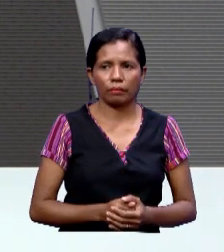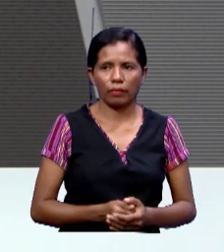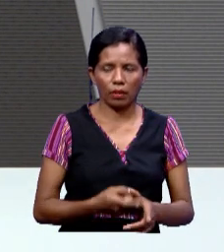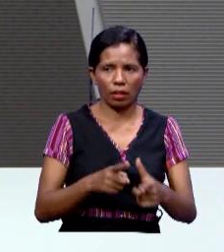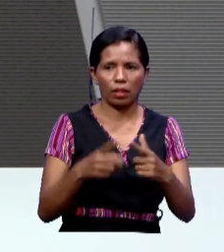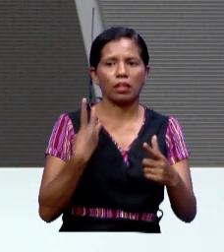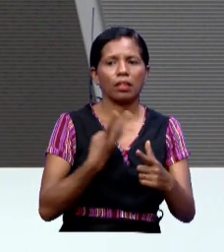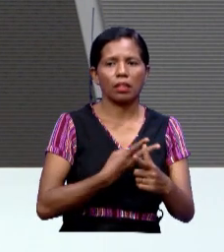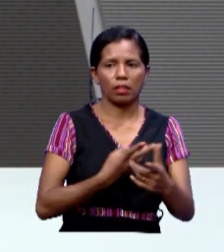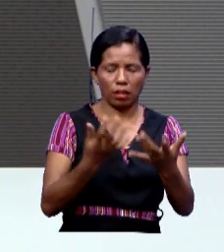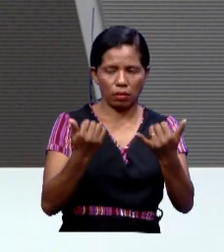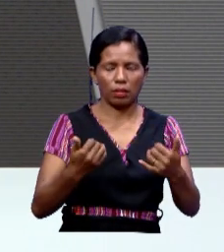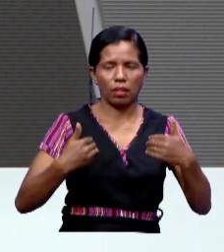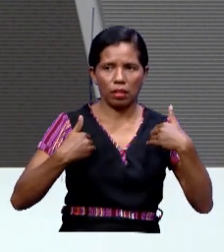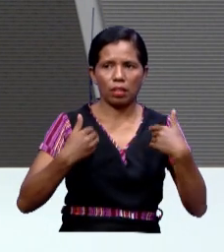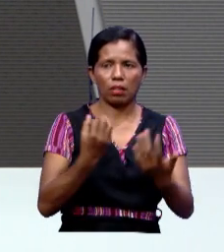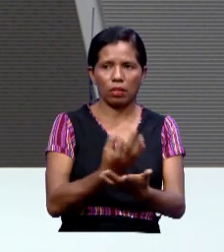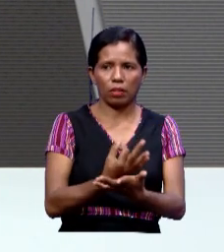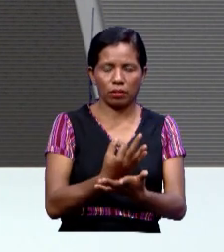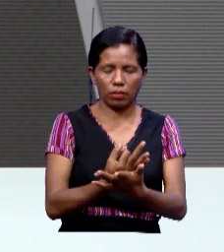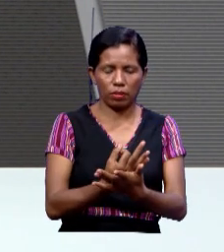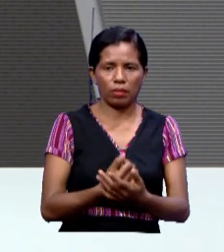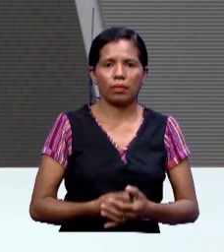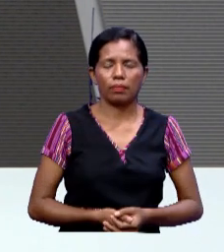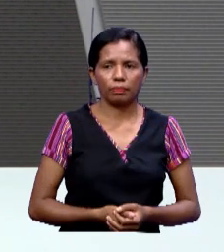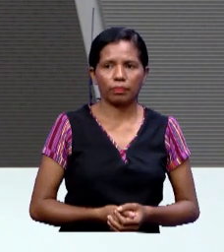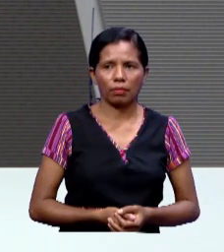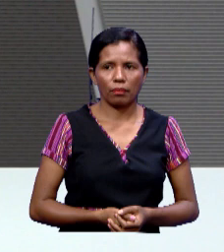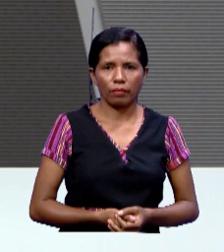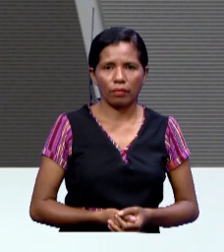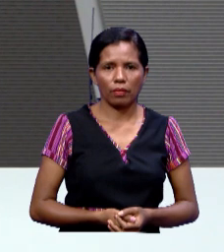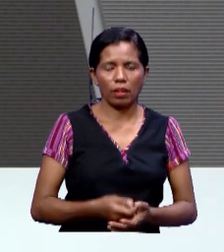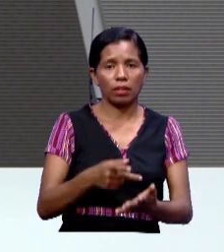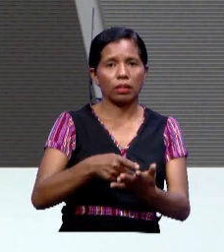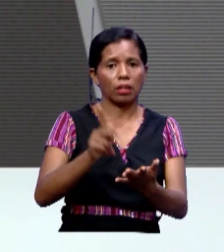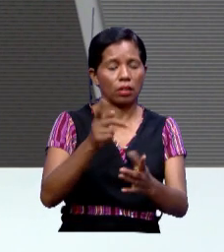ita agora ia osan bar rendimento da receita sur si